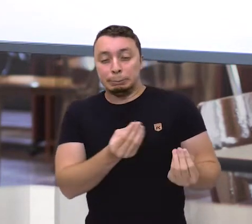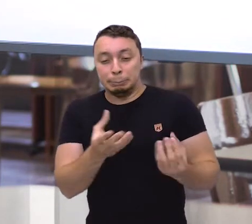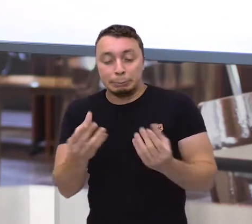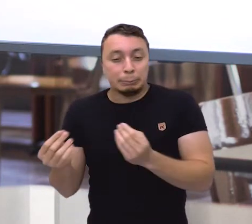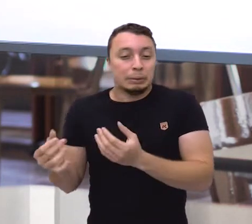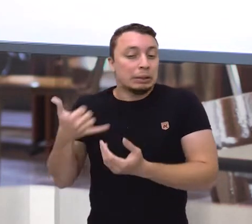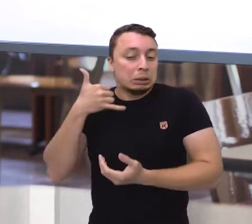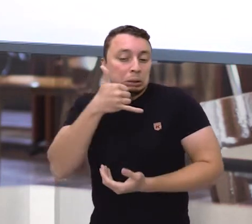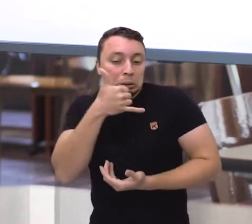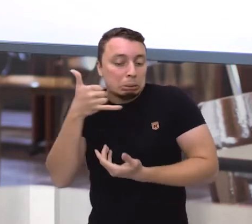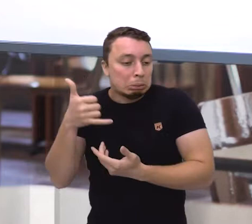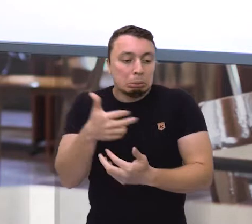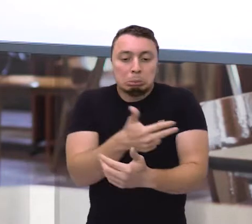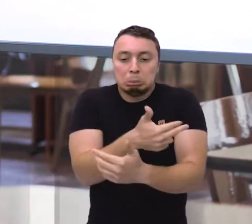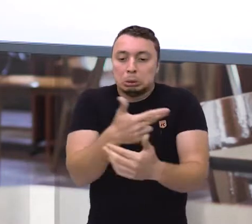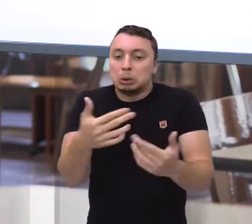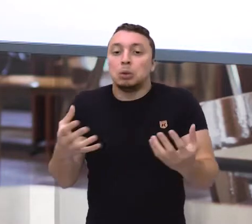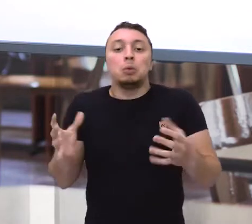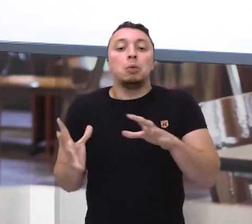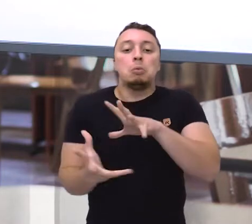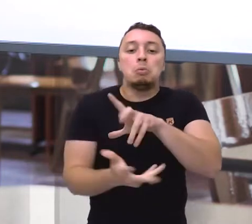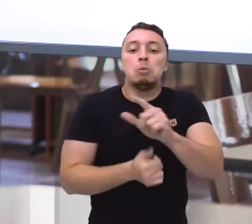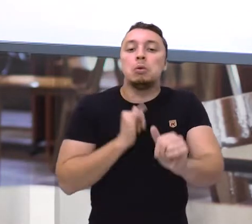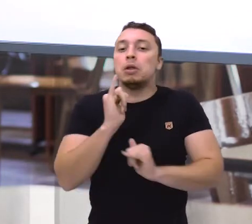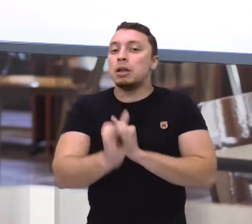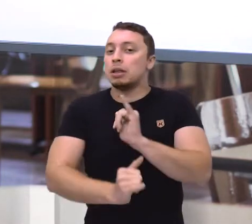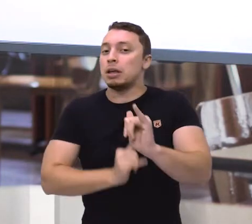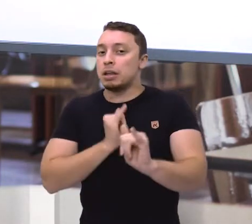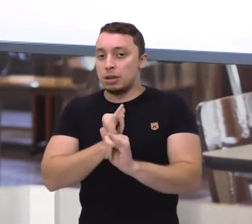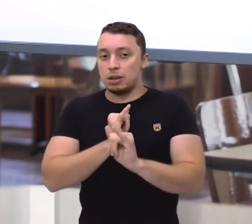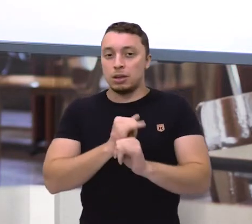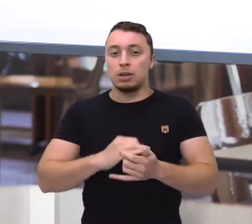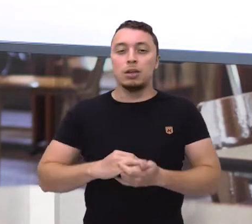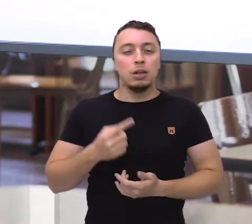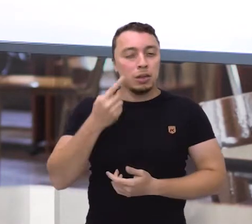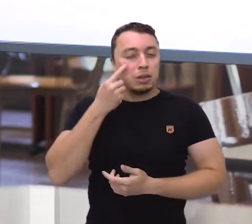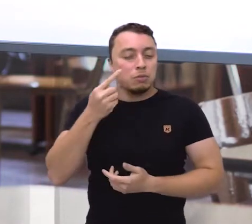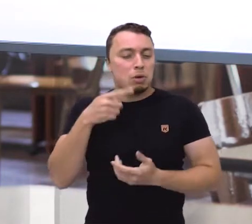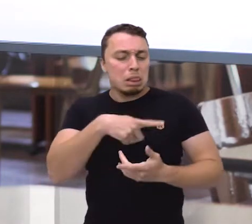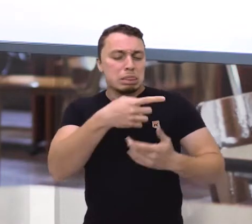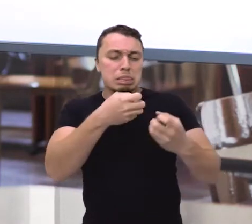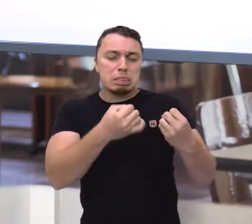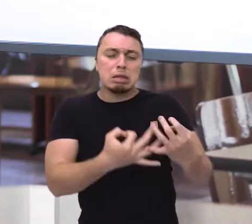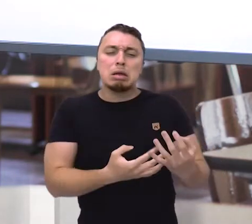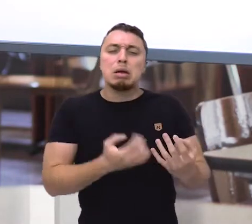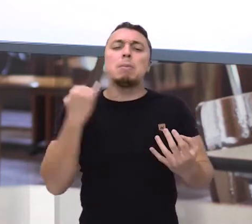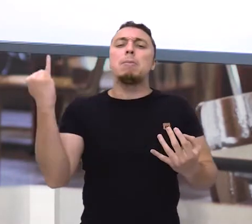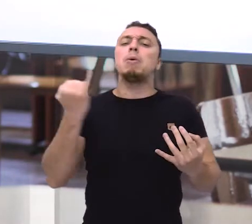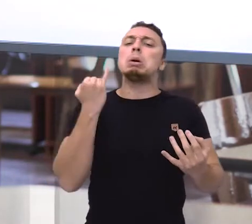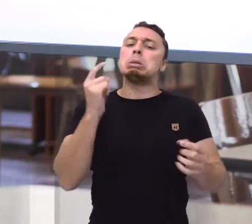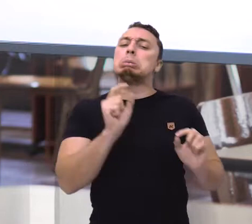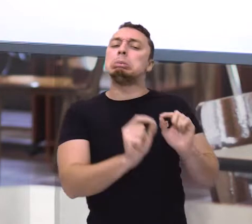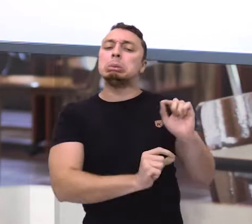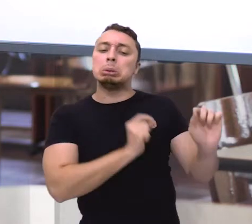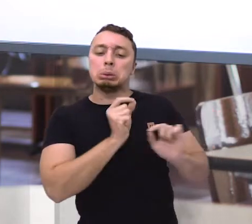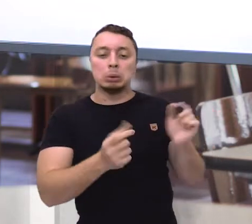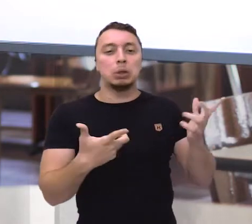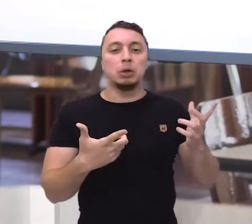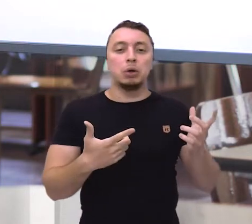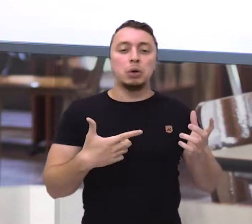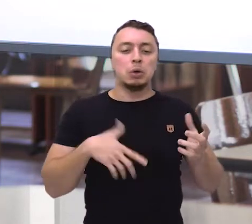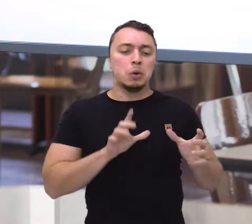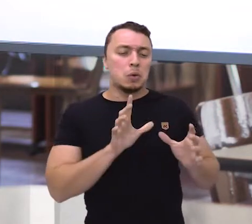de aparelhos do mundo virtual. E nós vamos estar observando do que se trata, qual a importância, qual